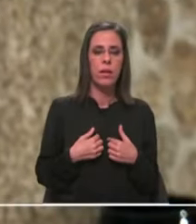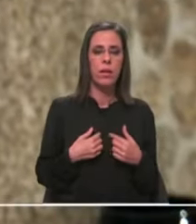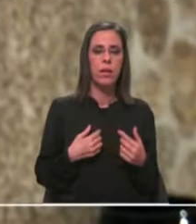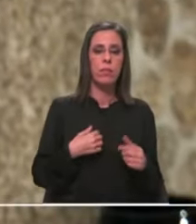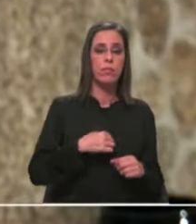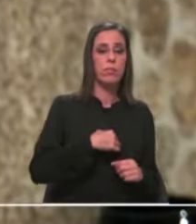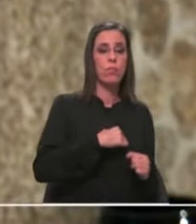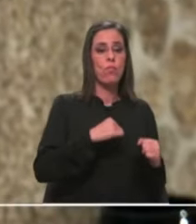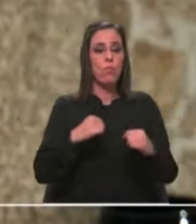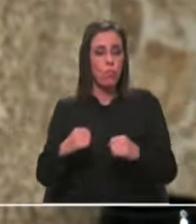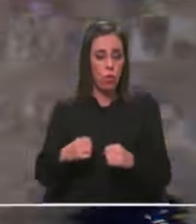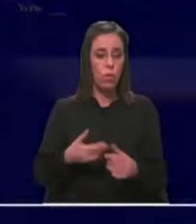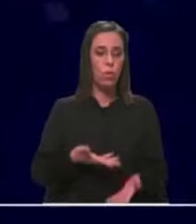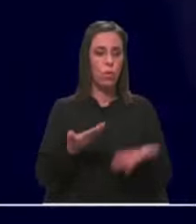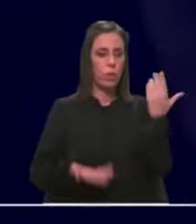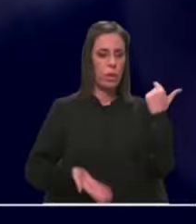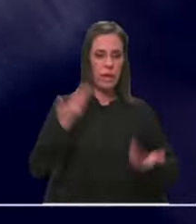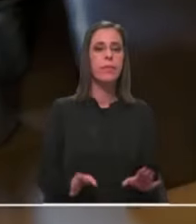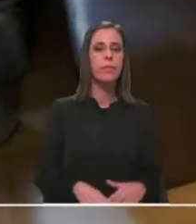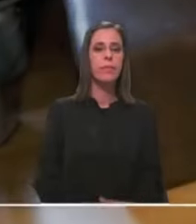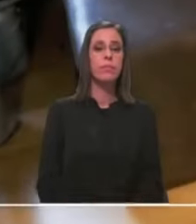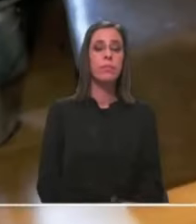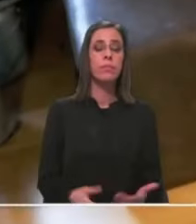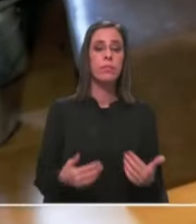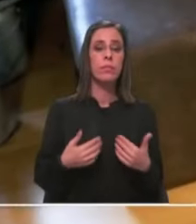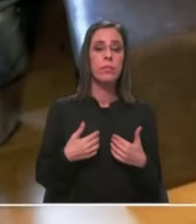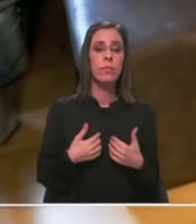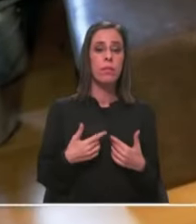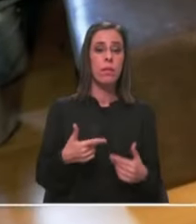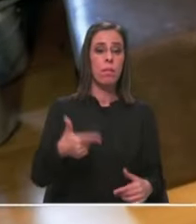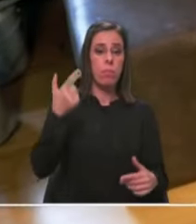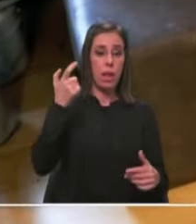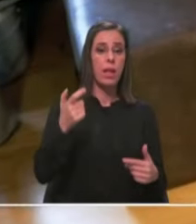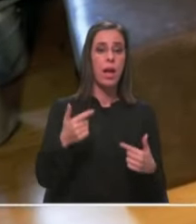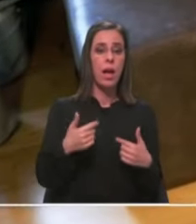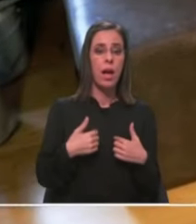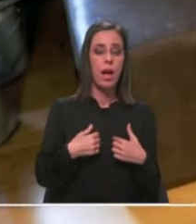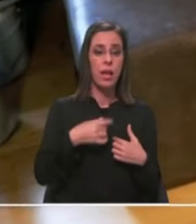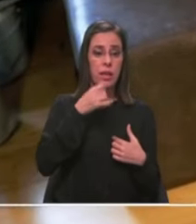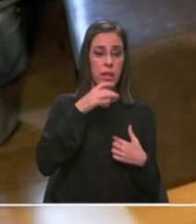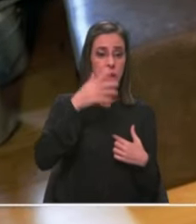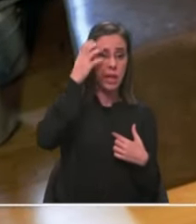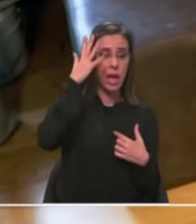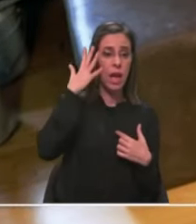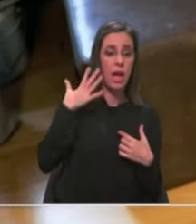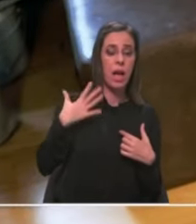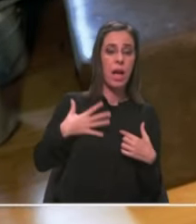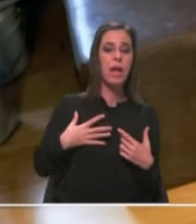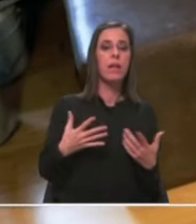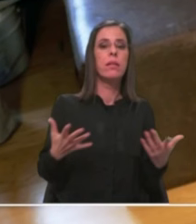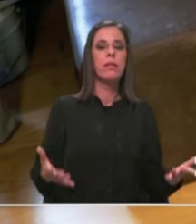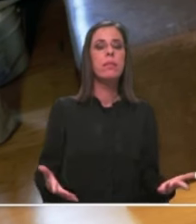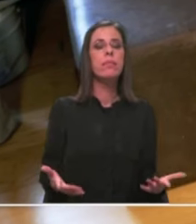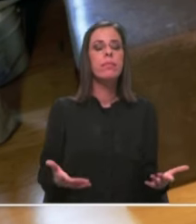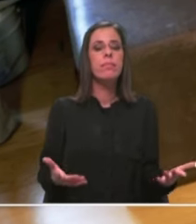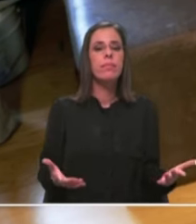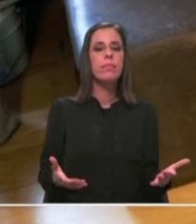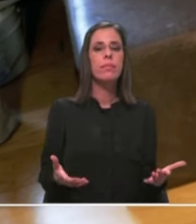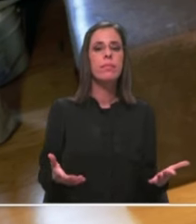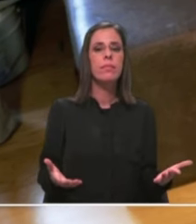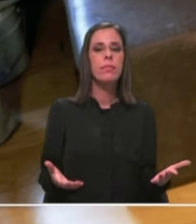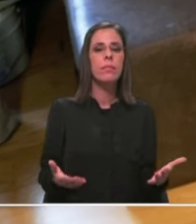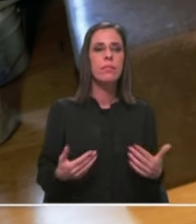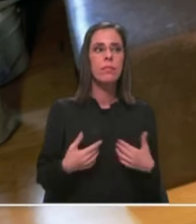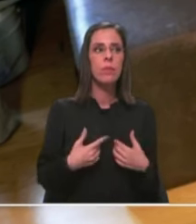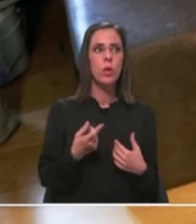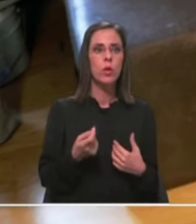Eu consegui-me virar-me, tirar aquilo de cima de mim. Uma pessoa baleada, sangue a escorrer, é uma pessoa que